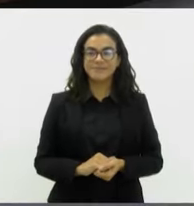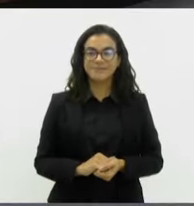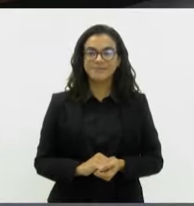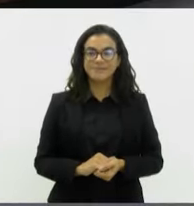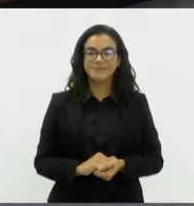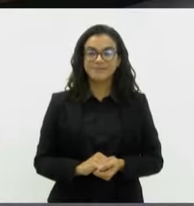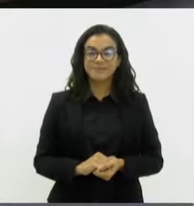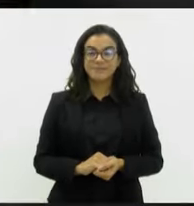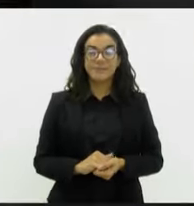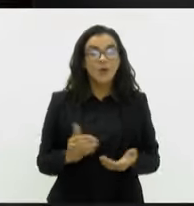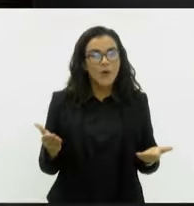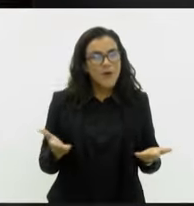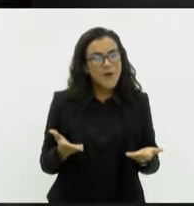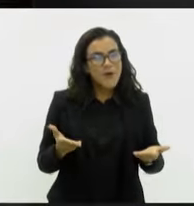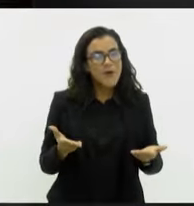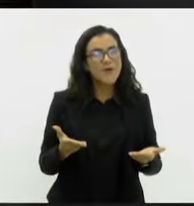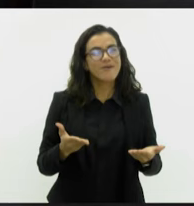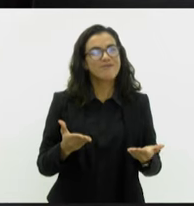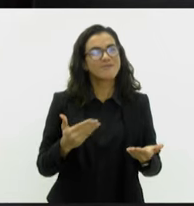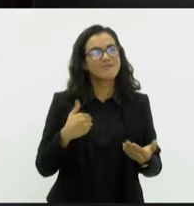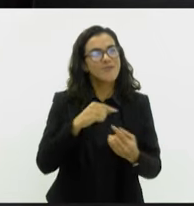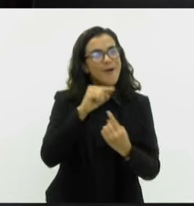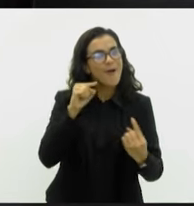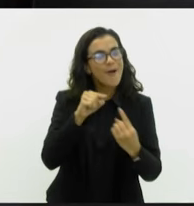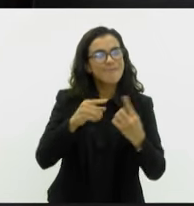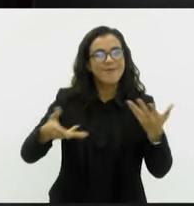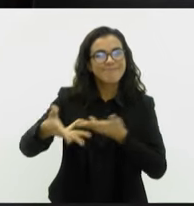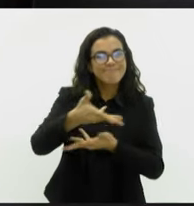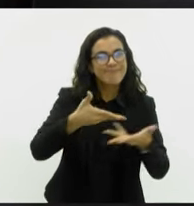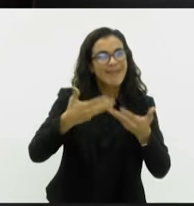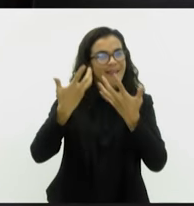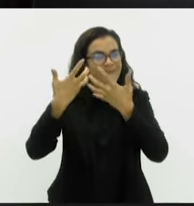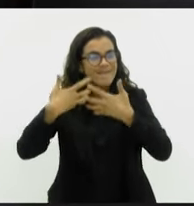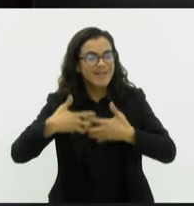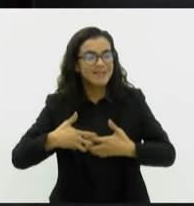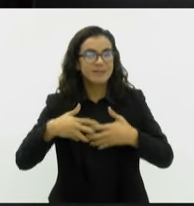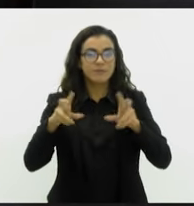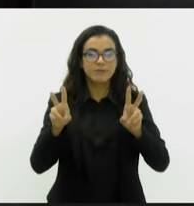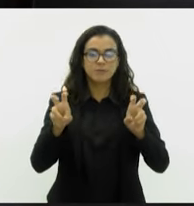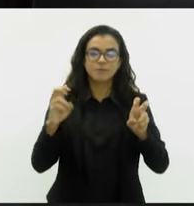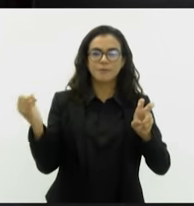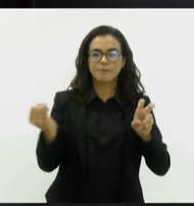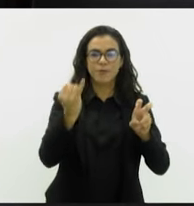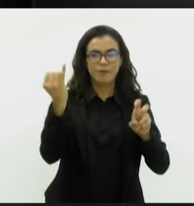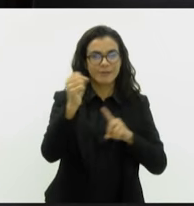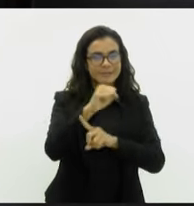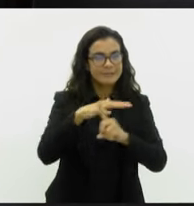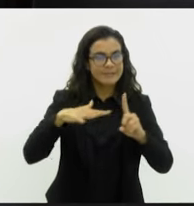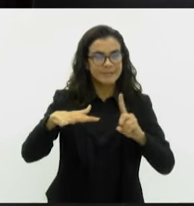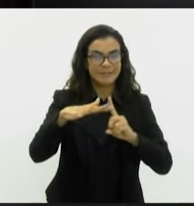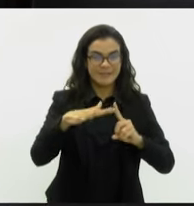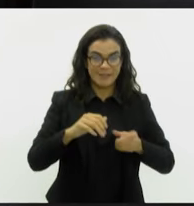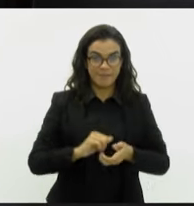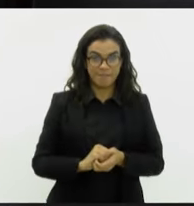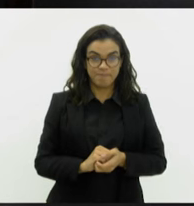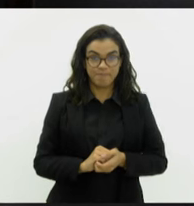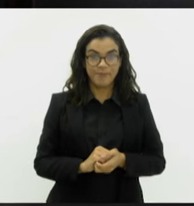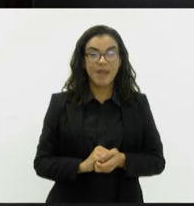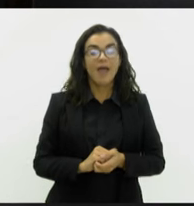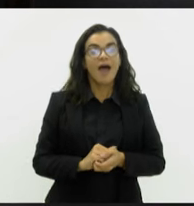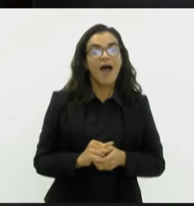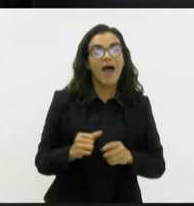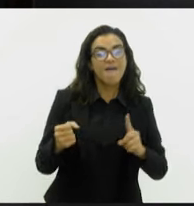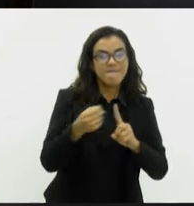fala hoje eu quero compartilhar algumas reflexões sobre um assunto de extrema relevância para nossa sociedade a violência de